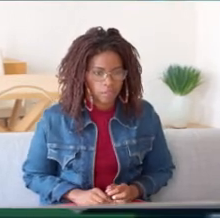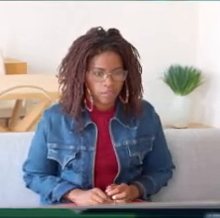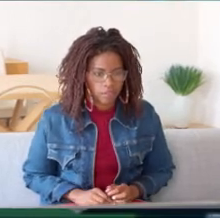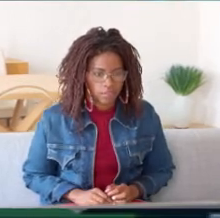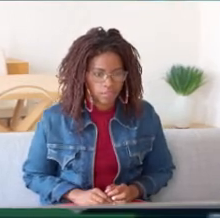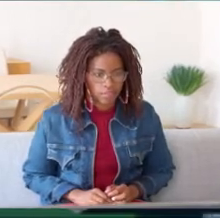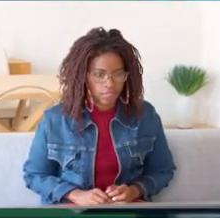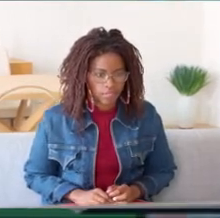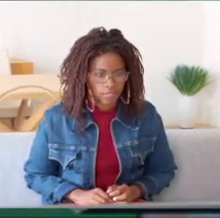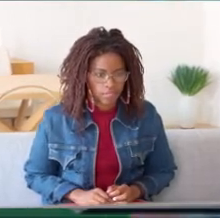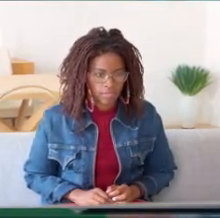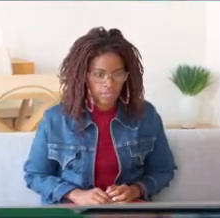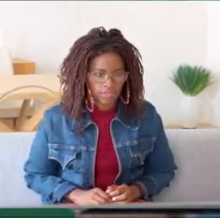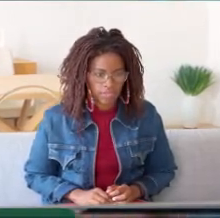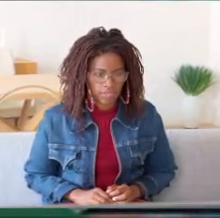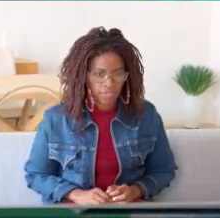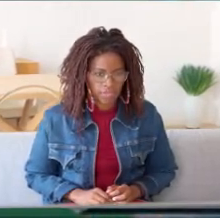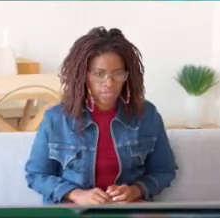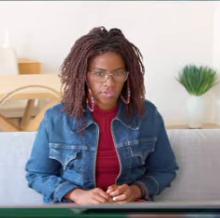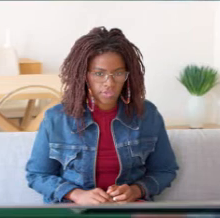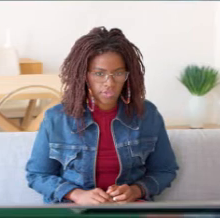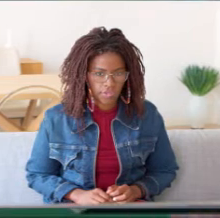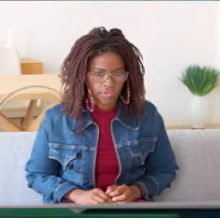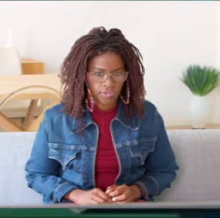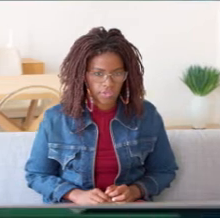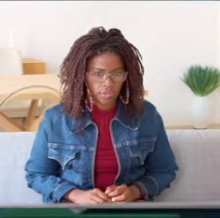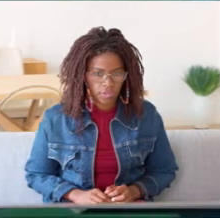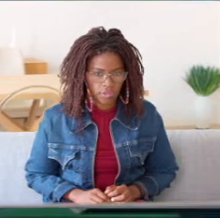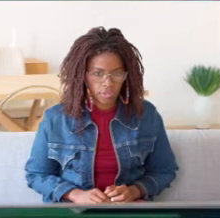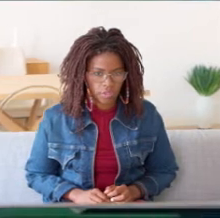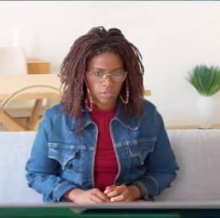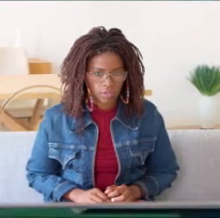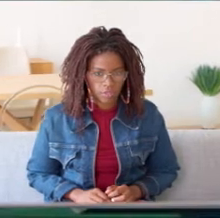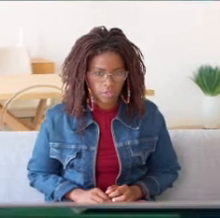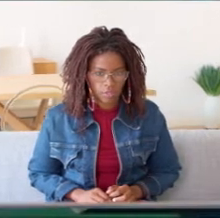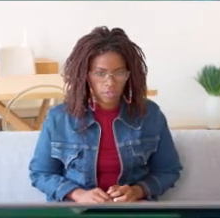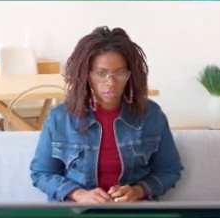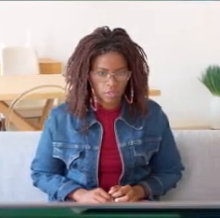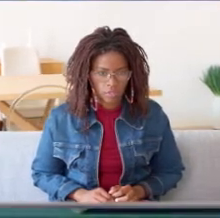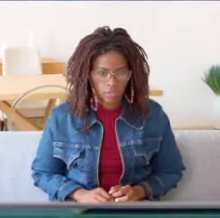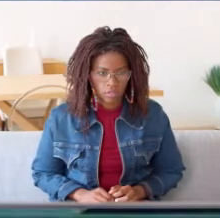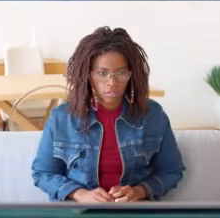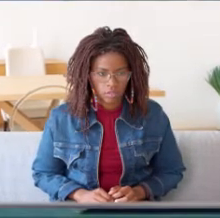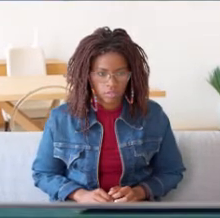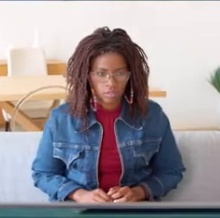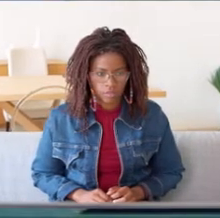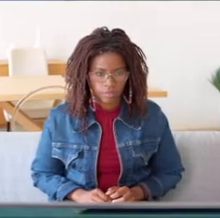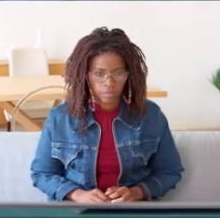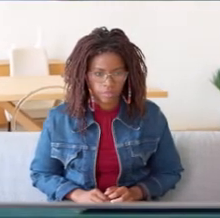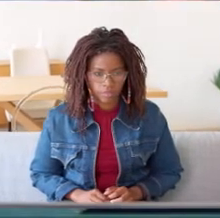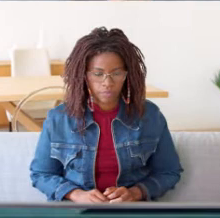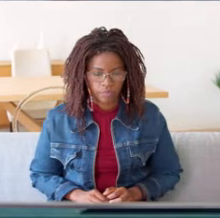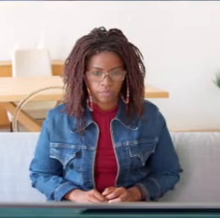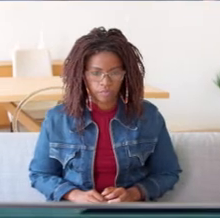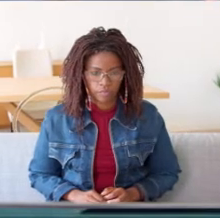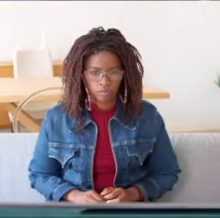por posição nesse momento não é uma questão de vou dar sequência a um time que tá dando certo até porque processo contra o Boavista não quer dizer muita coisa e sim